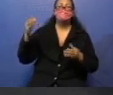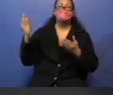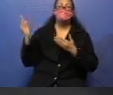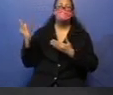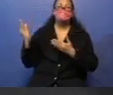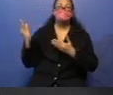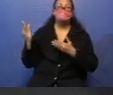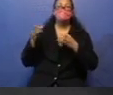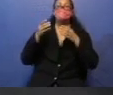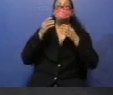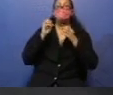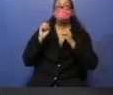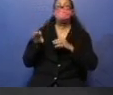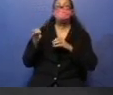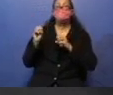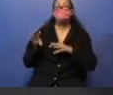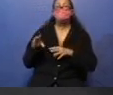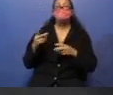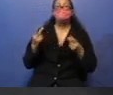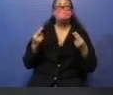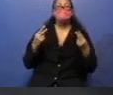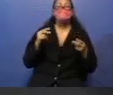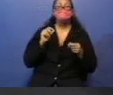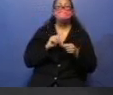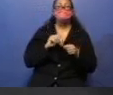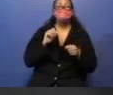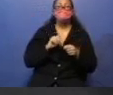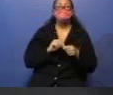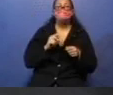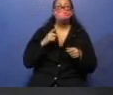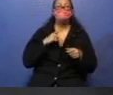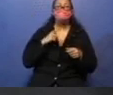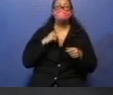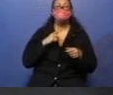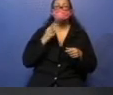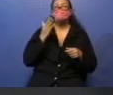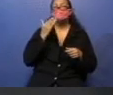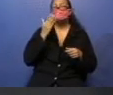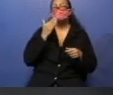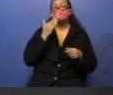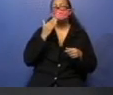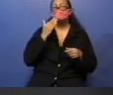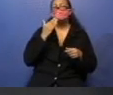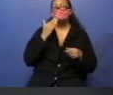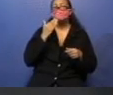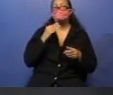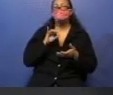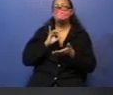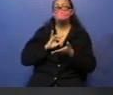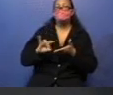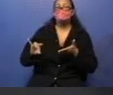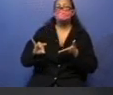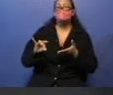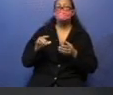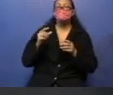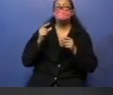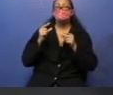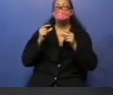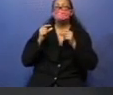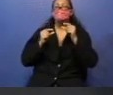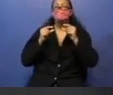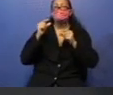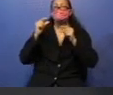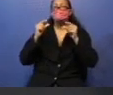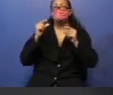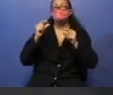gente mergulha os alimentos que a gente come cru, sem cozinhar, para poder higienizar e tirar os micro-organismos. Não é